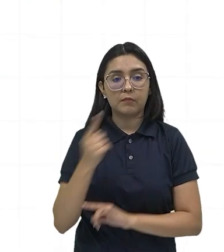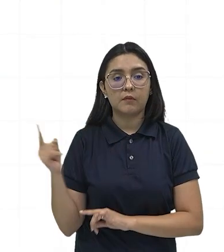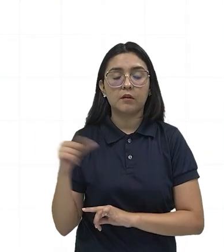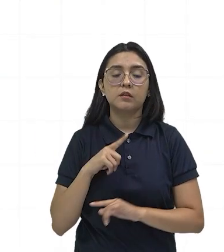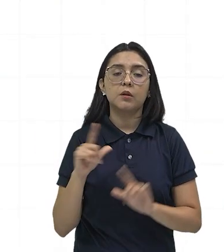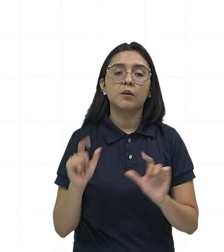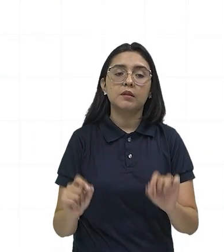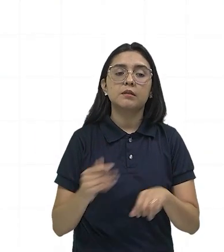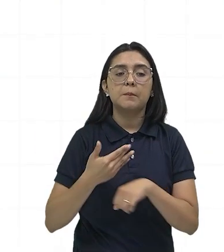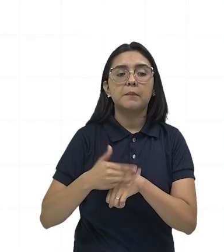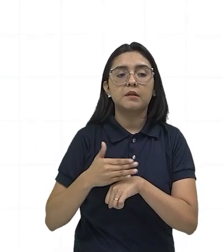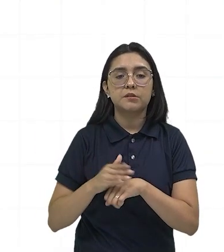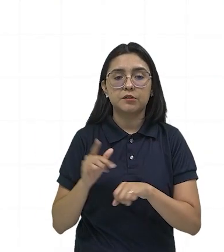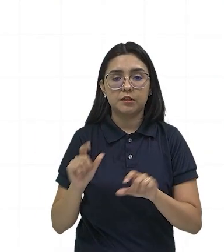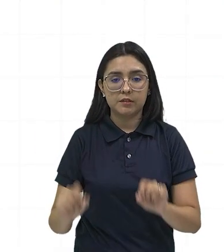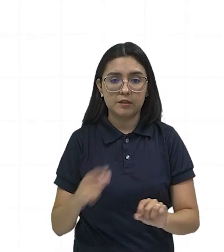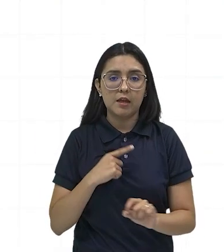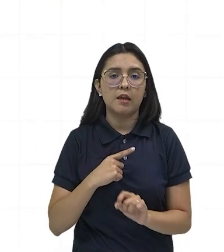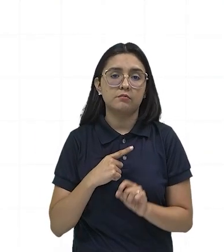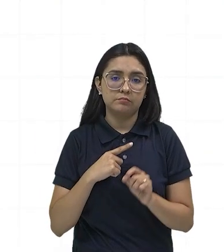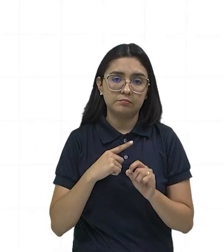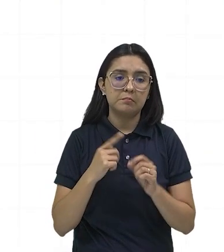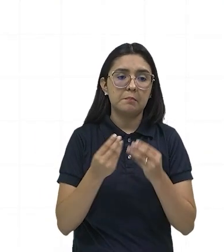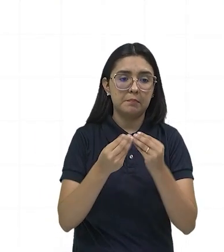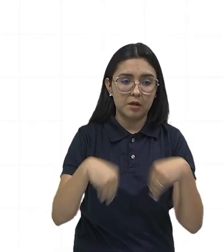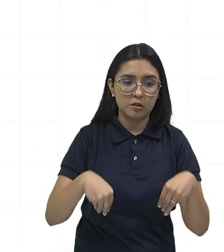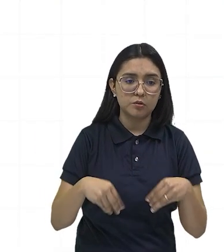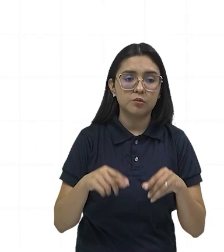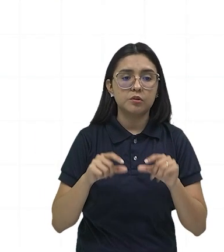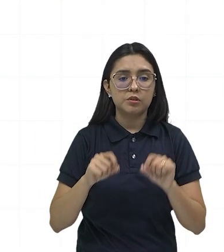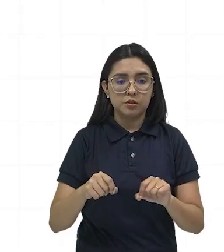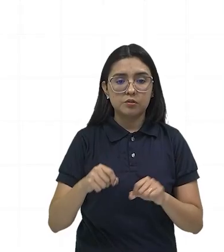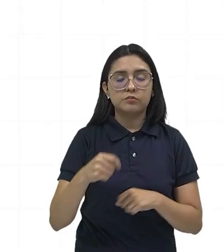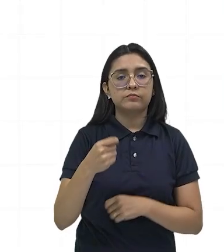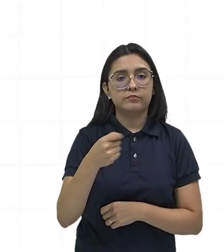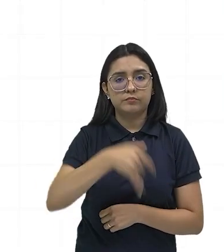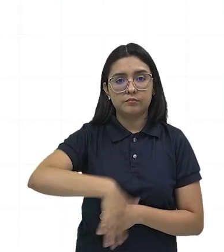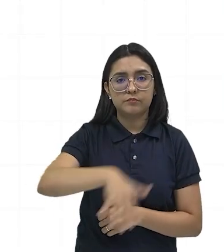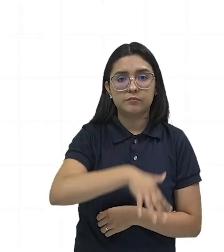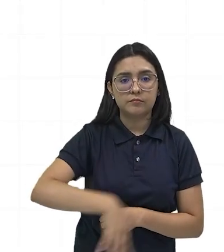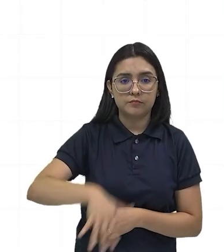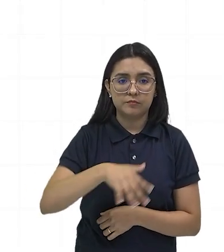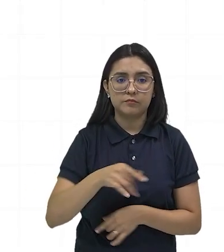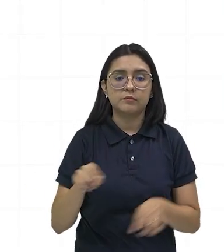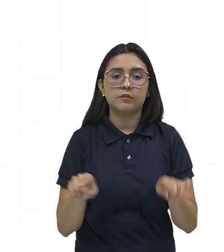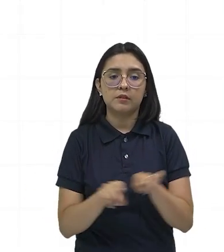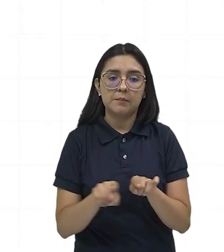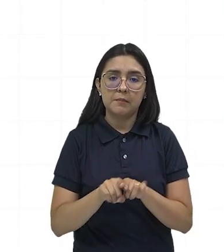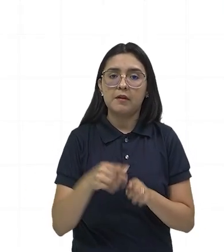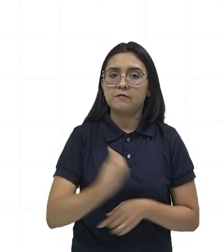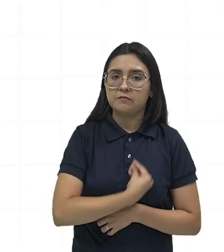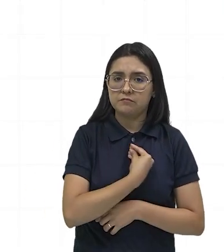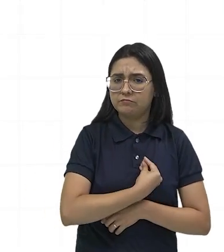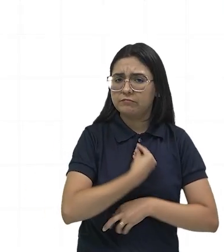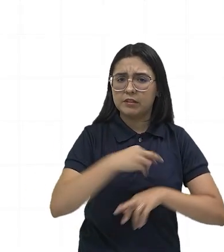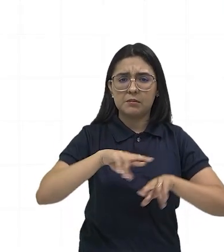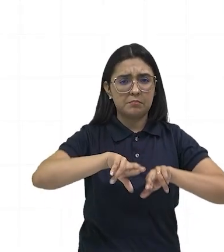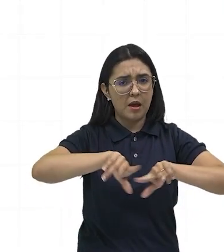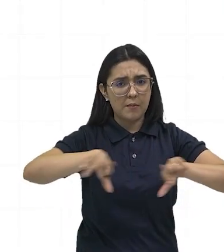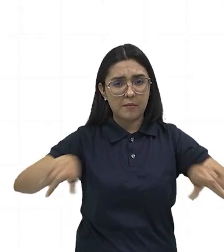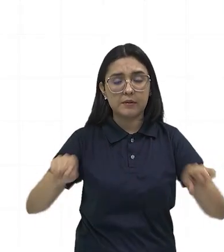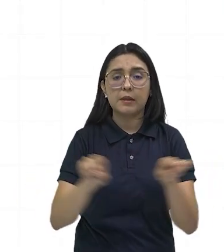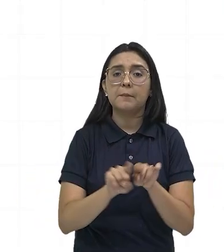tem impactos significativos no meio ambiente, na biodiversidade e no